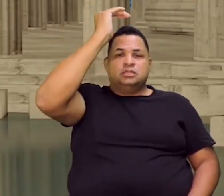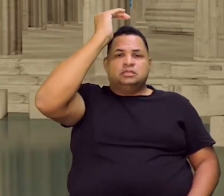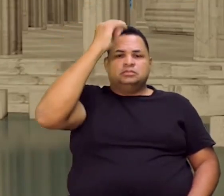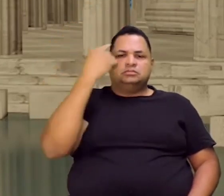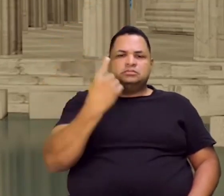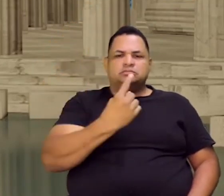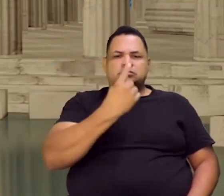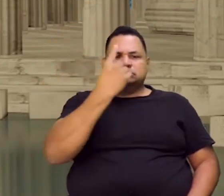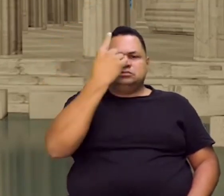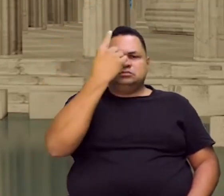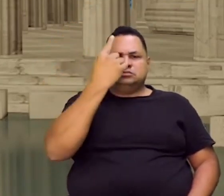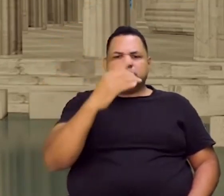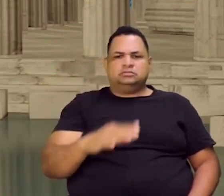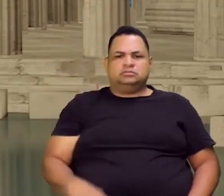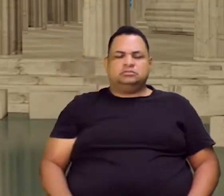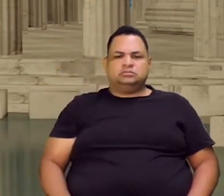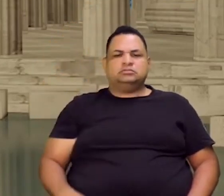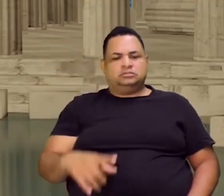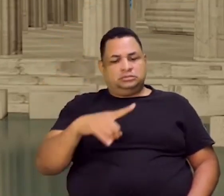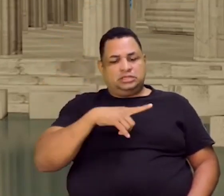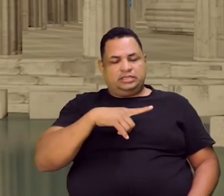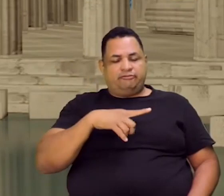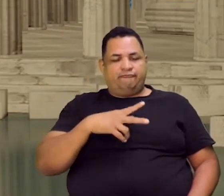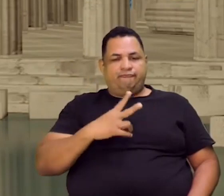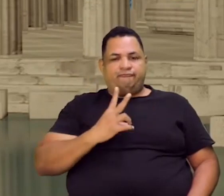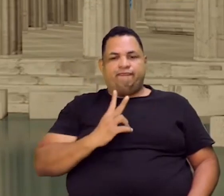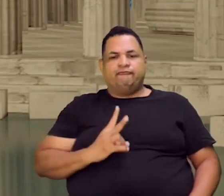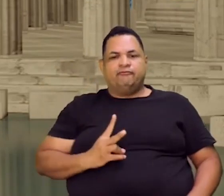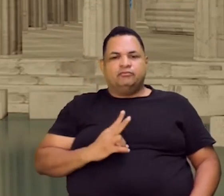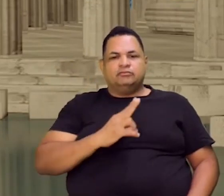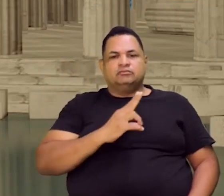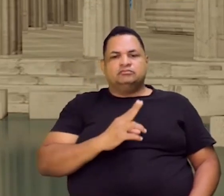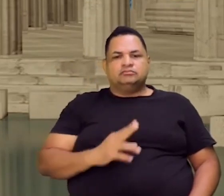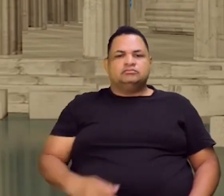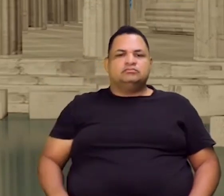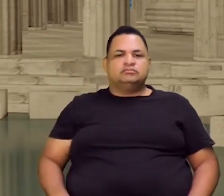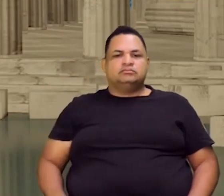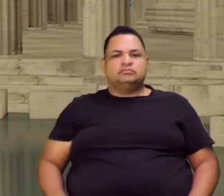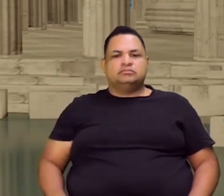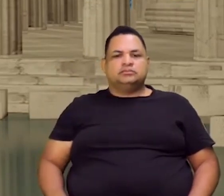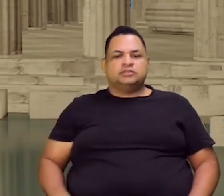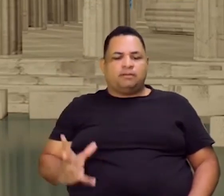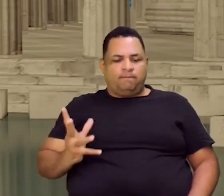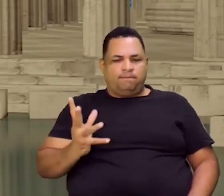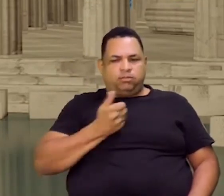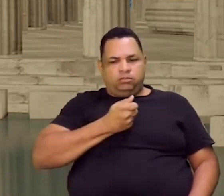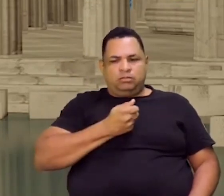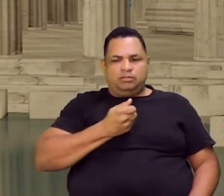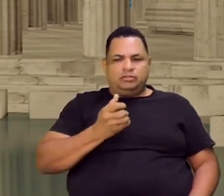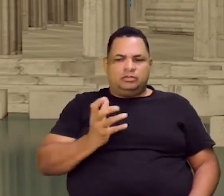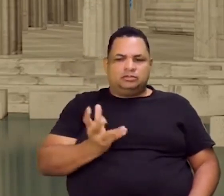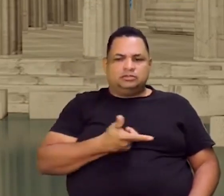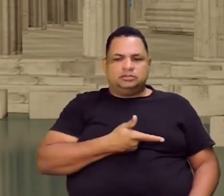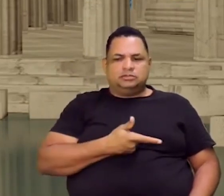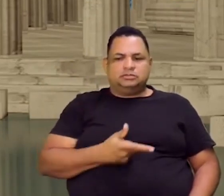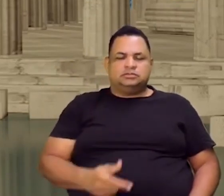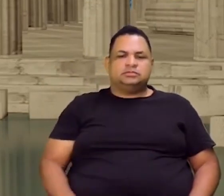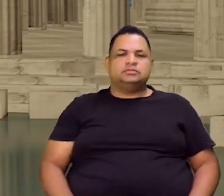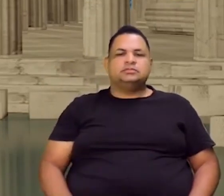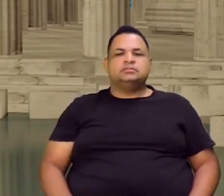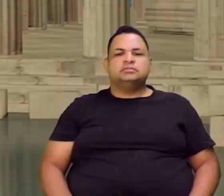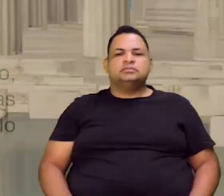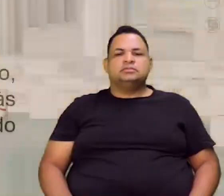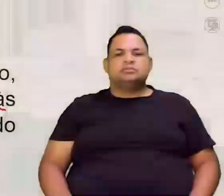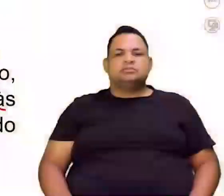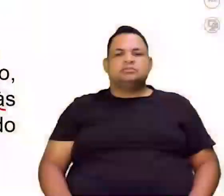50 metros, ele virá com mais força. Ele pega a velocidade, pode machucar os pés, não é verdade? Continuando,